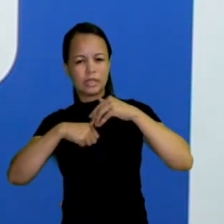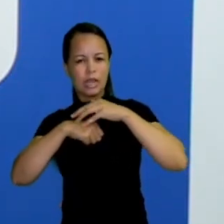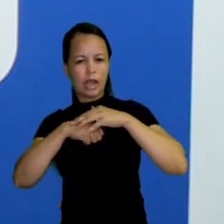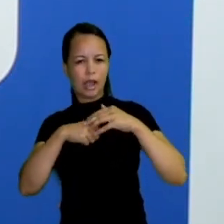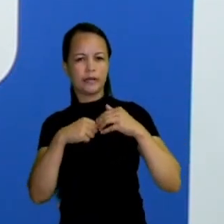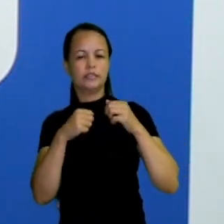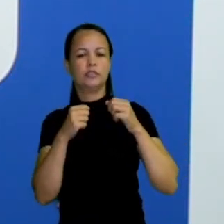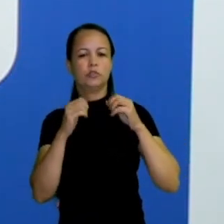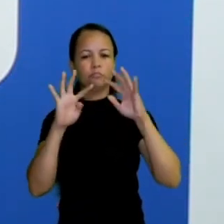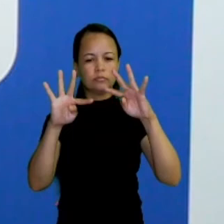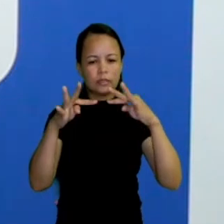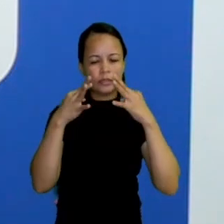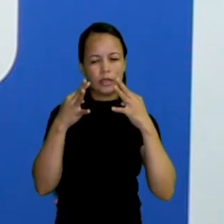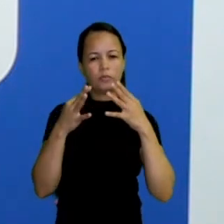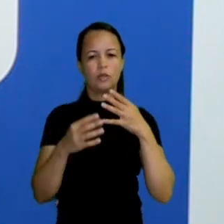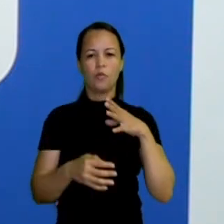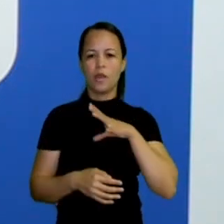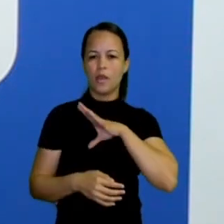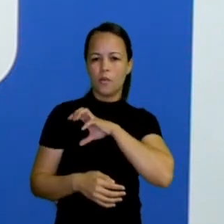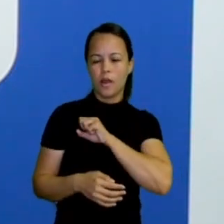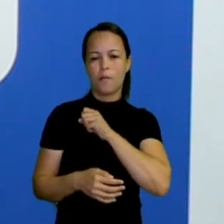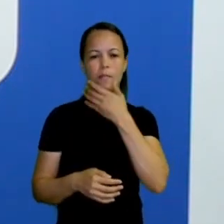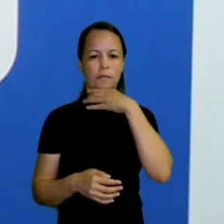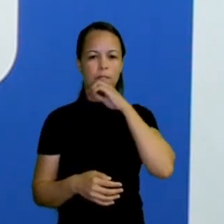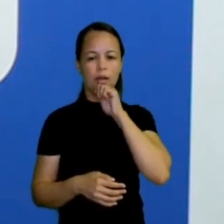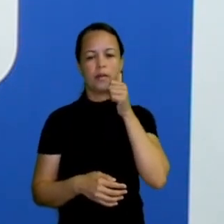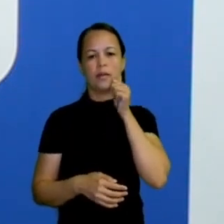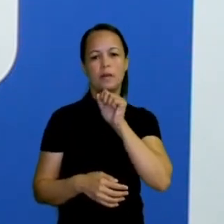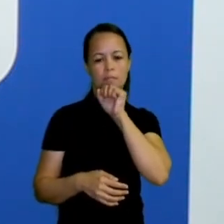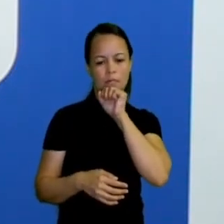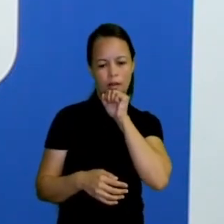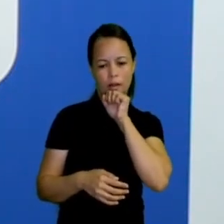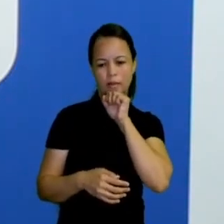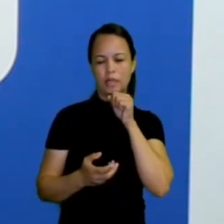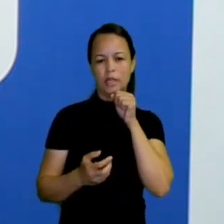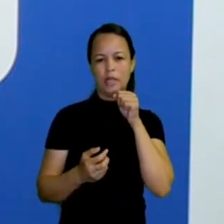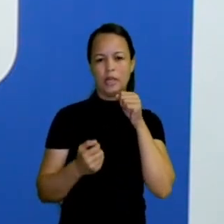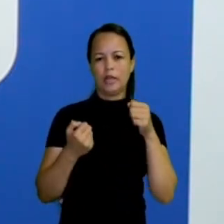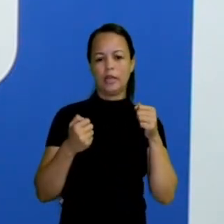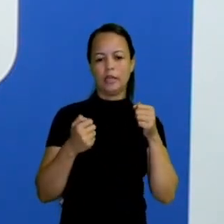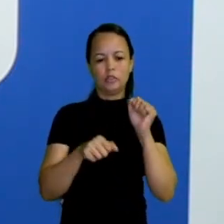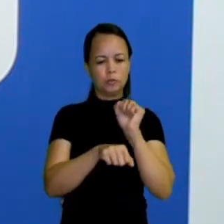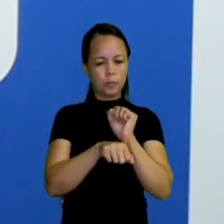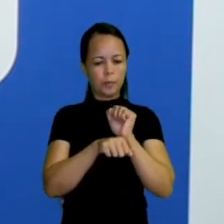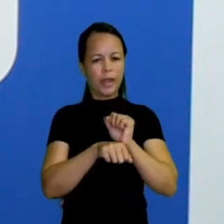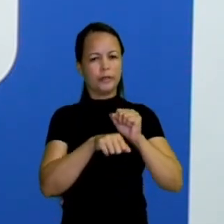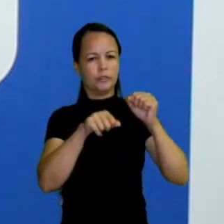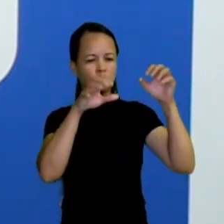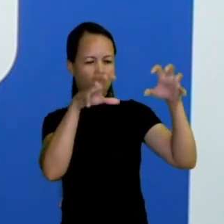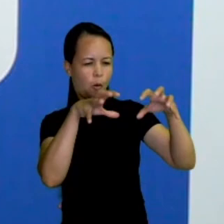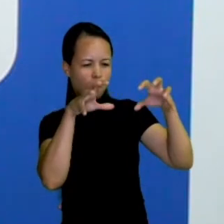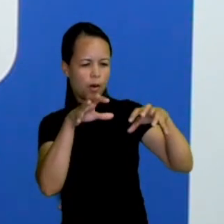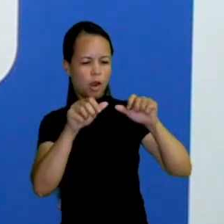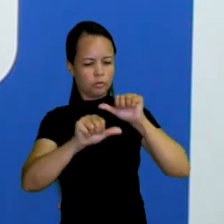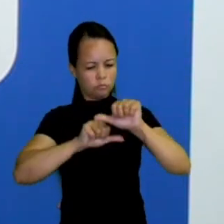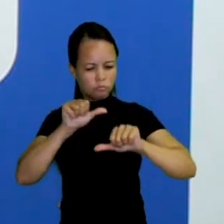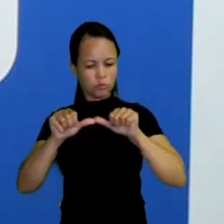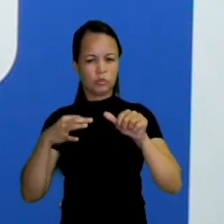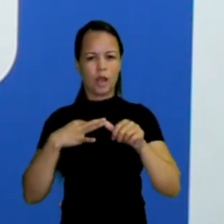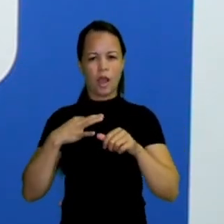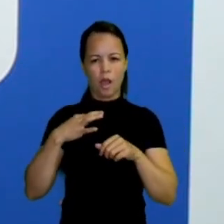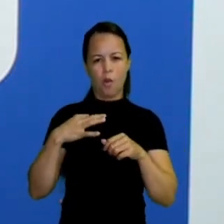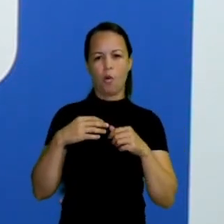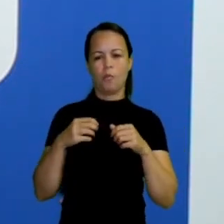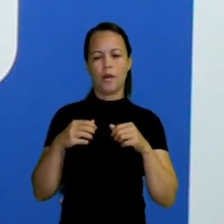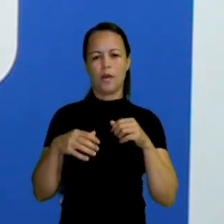Então, assim, eu amo o papai e a mamãe, mas se ele chegou do trabalho, espere ele tomar um banho, espere ele trocar de roupa. Então, eu amo